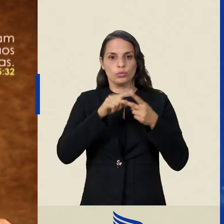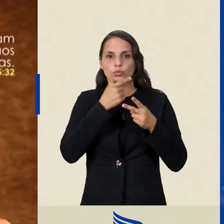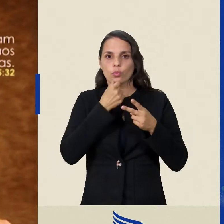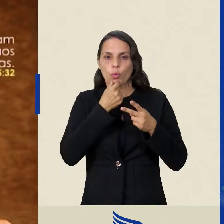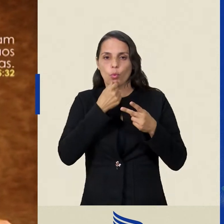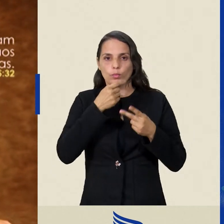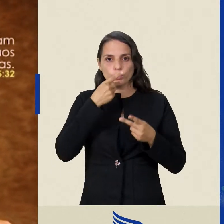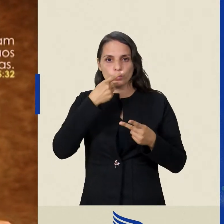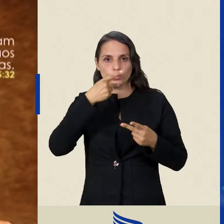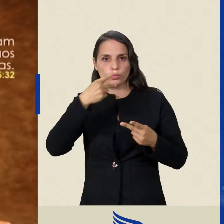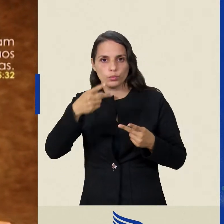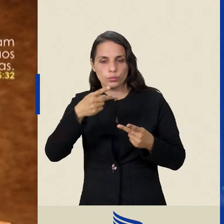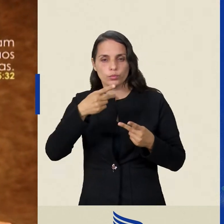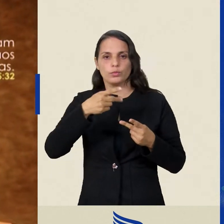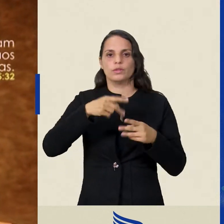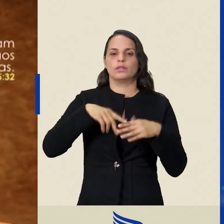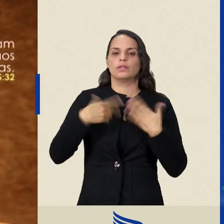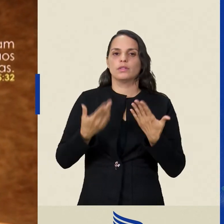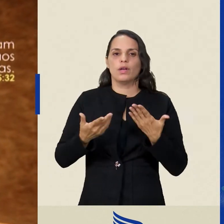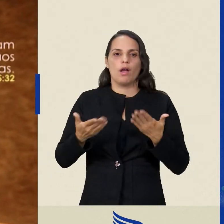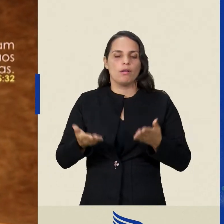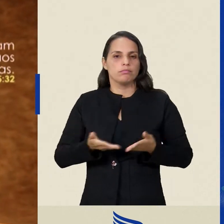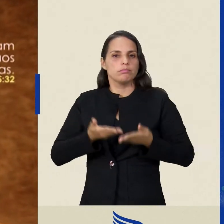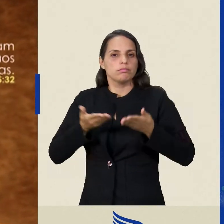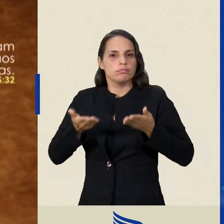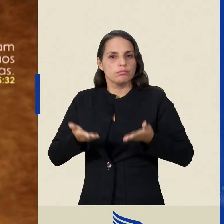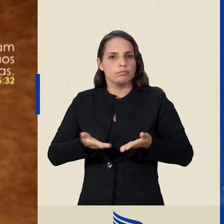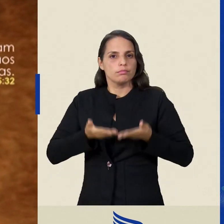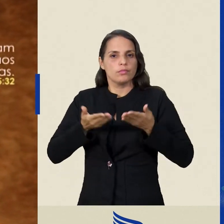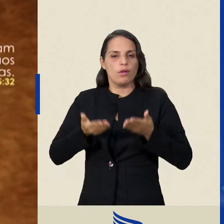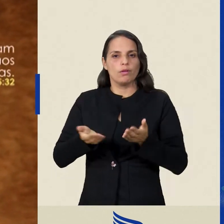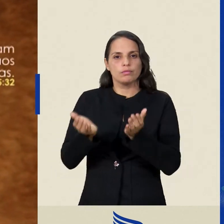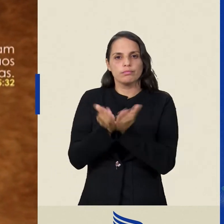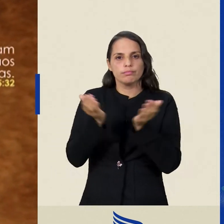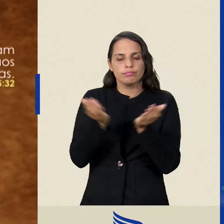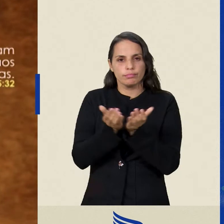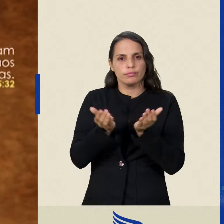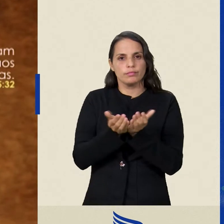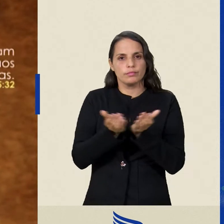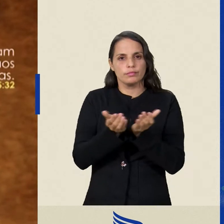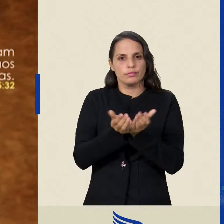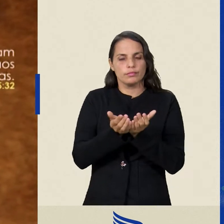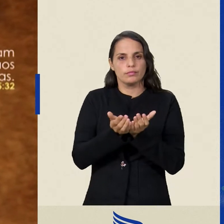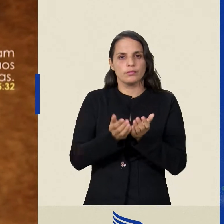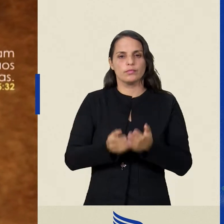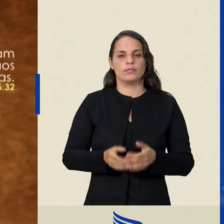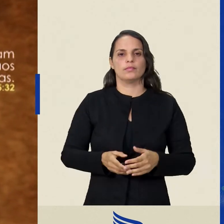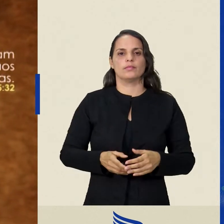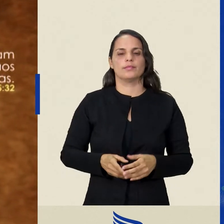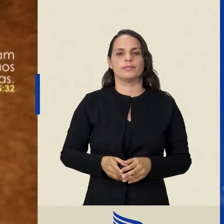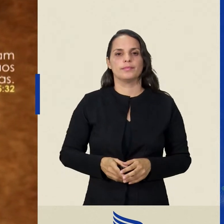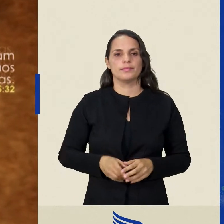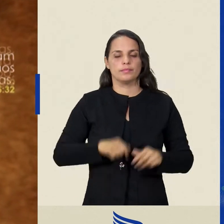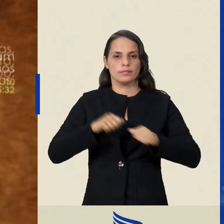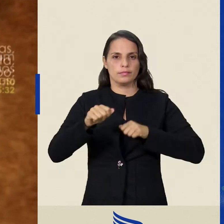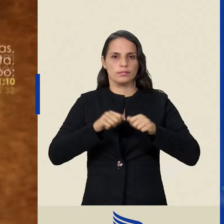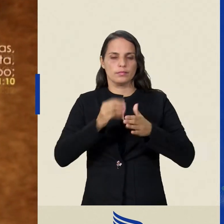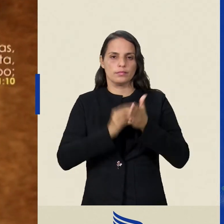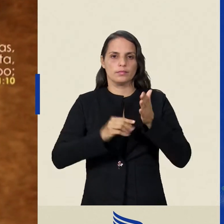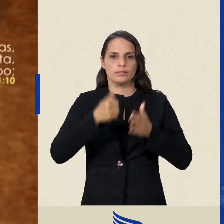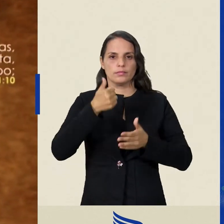eram profetas, exortaram e confirmaram os irmãos com muitas palavras. Atos 15,